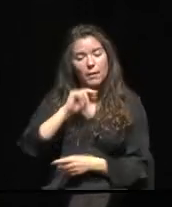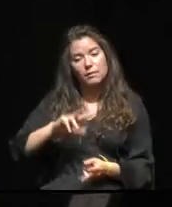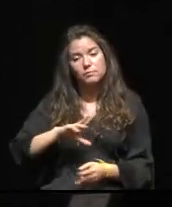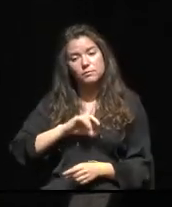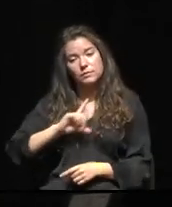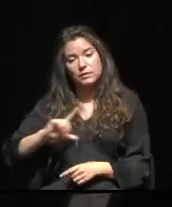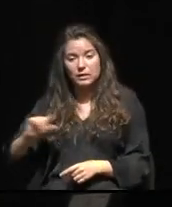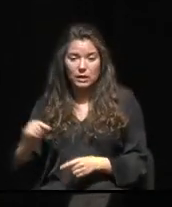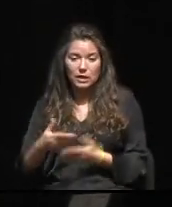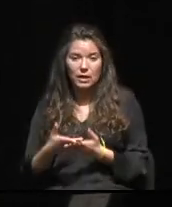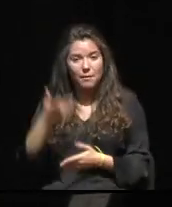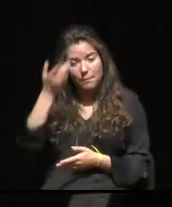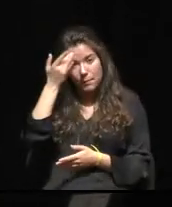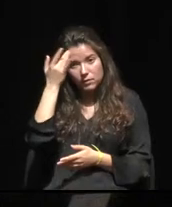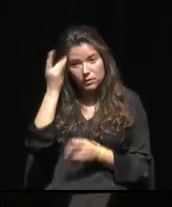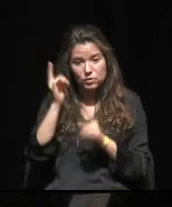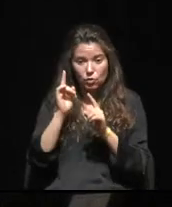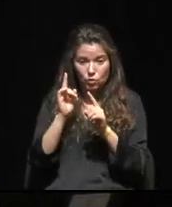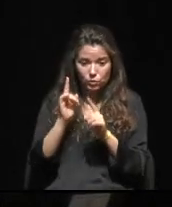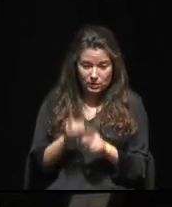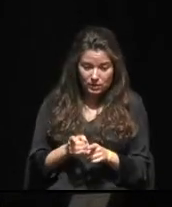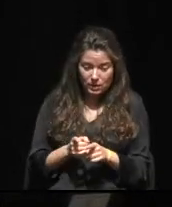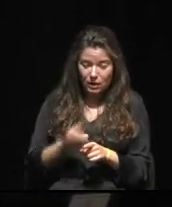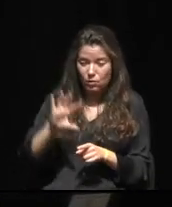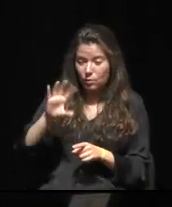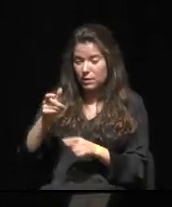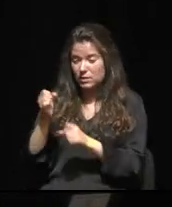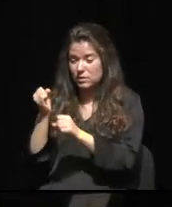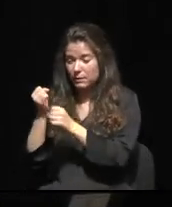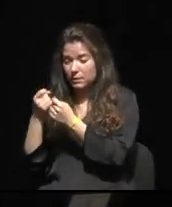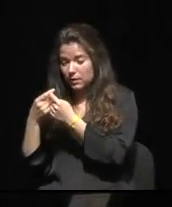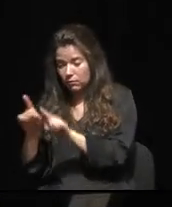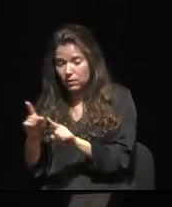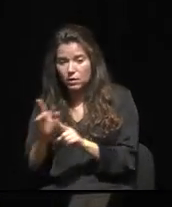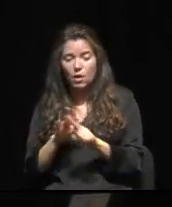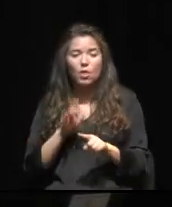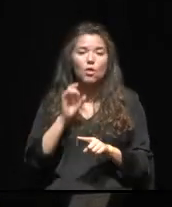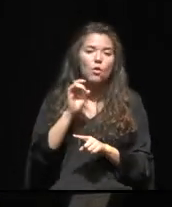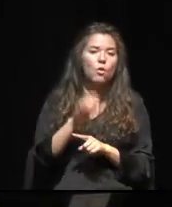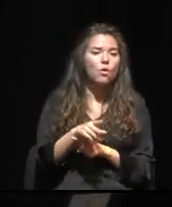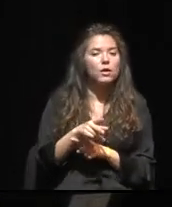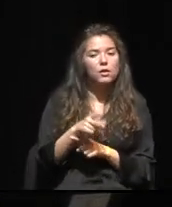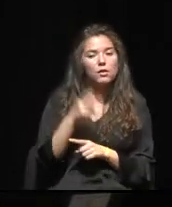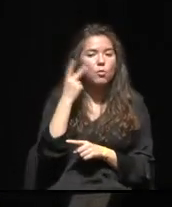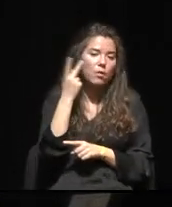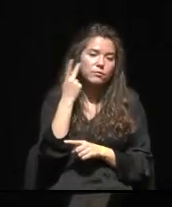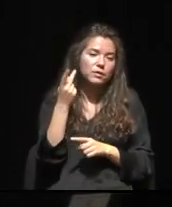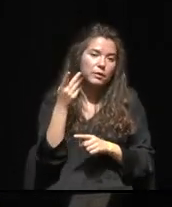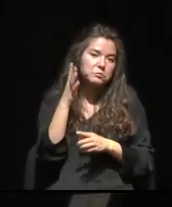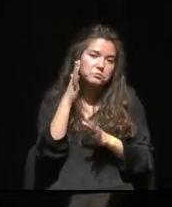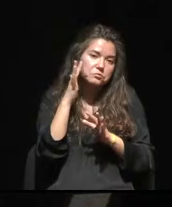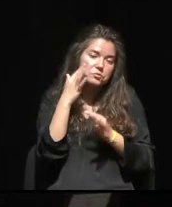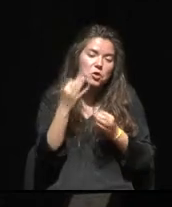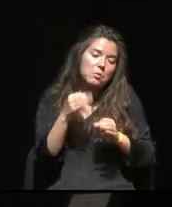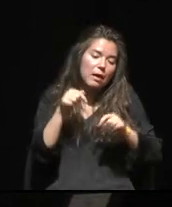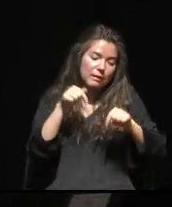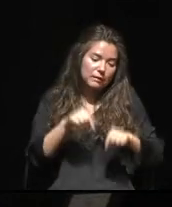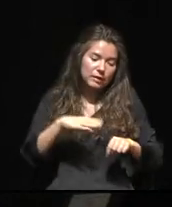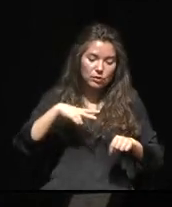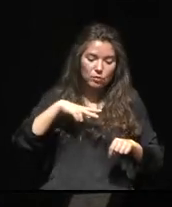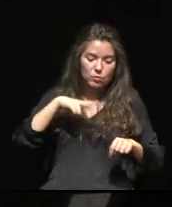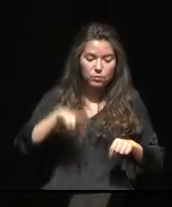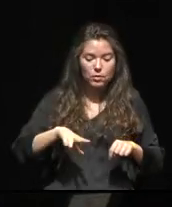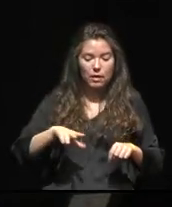português começar tudo de novo num país diferente do que ter um percurso de vida normal no nosso próprio país mas